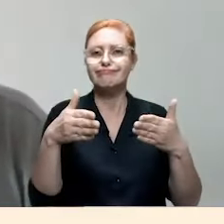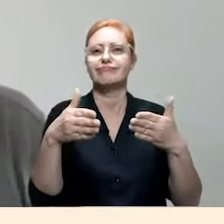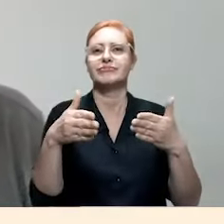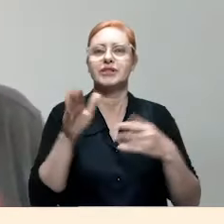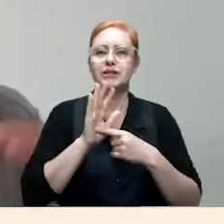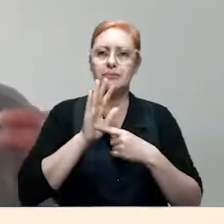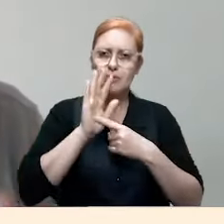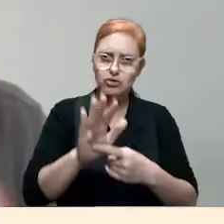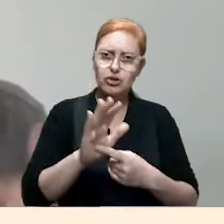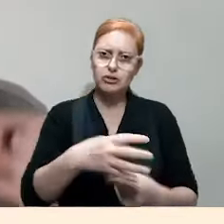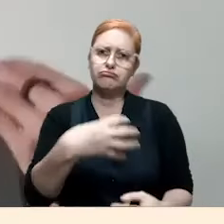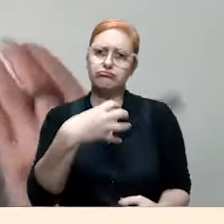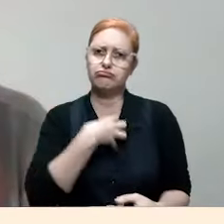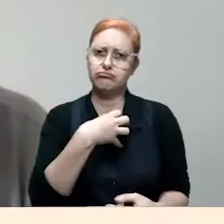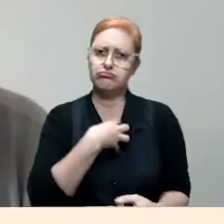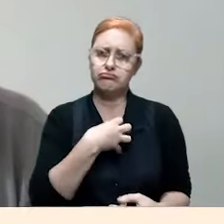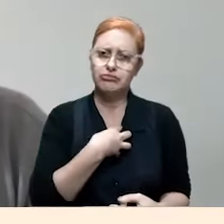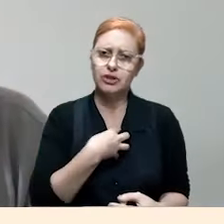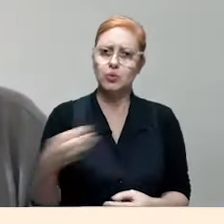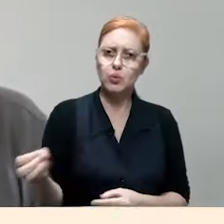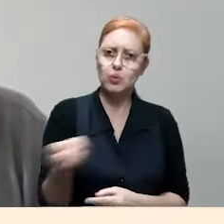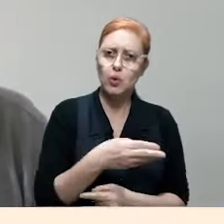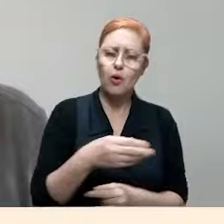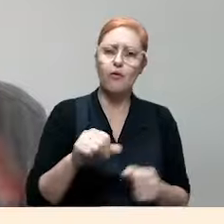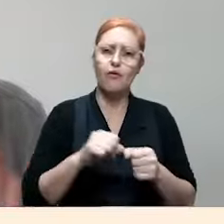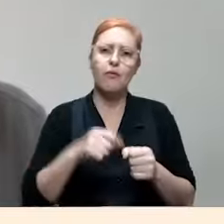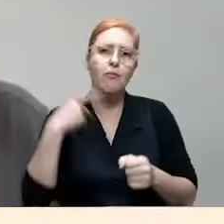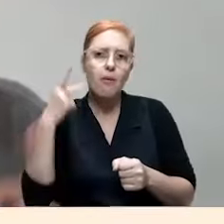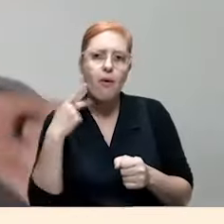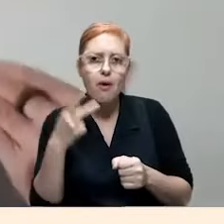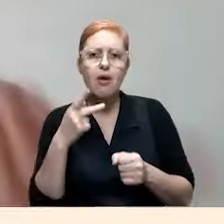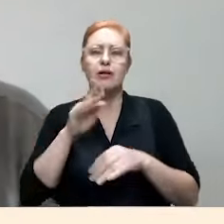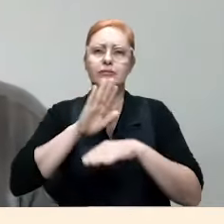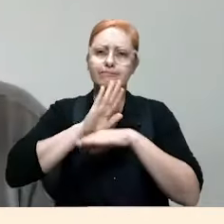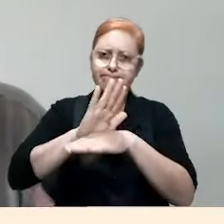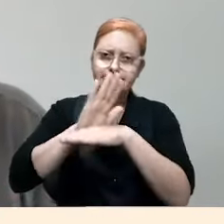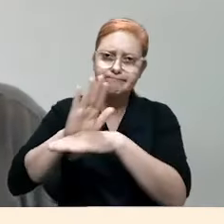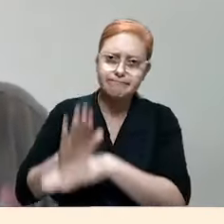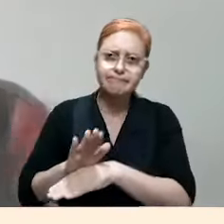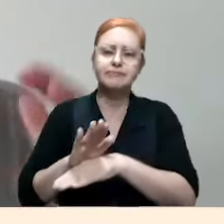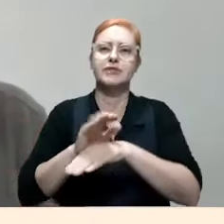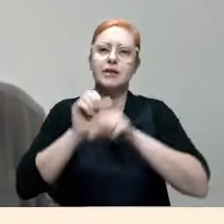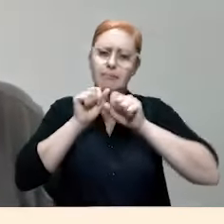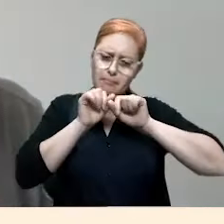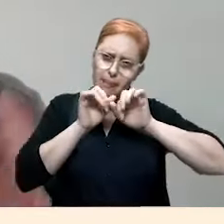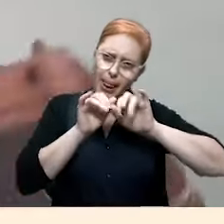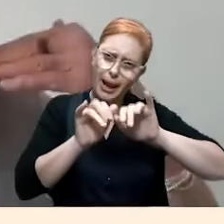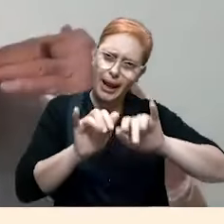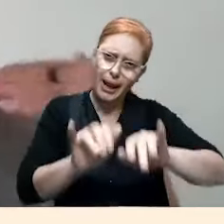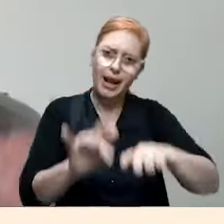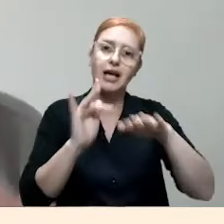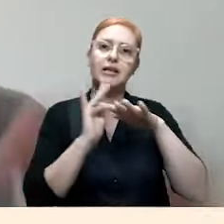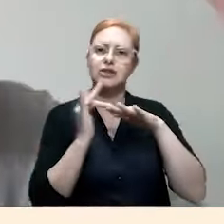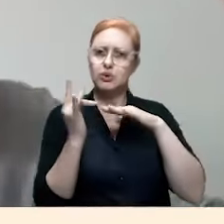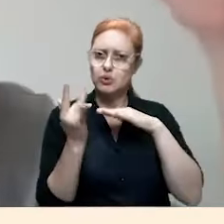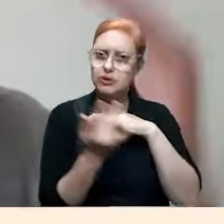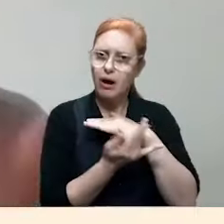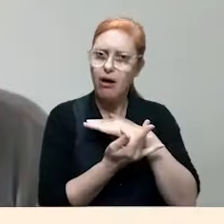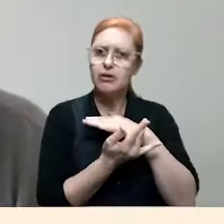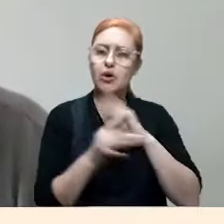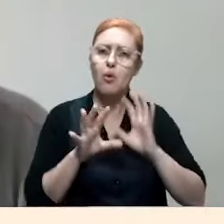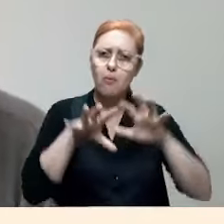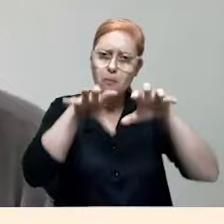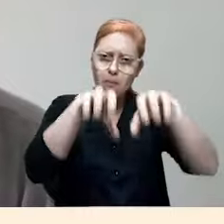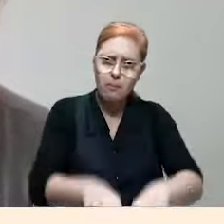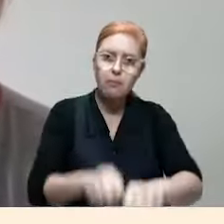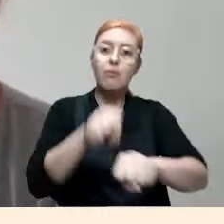suas contribuições, invadindo as redes sociais, ocupando as ruas, fazendo esse Brasil